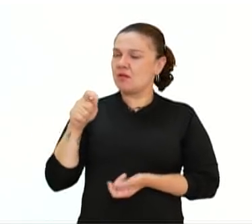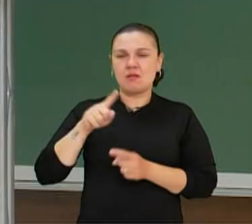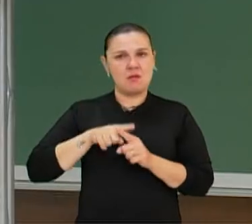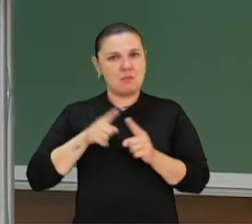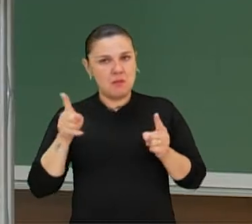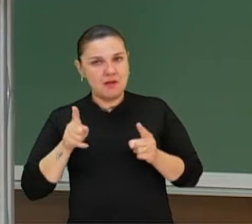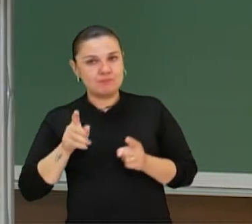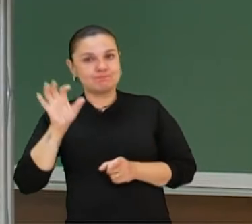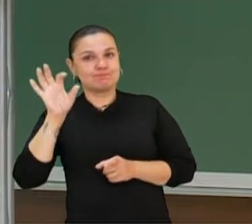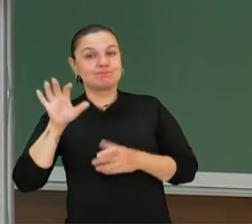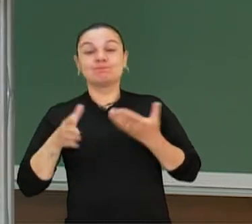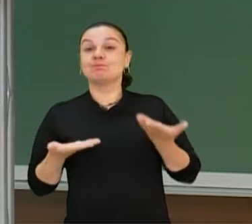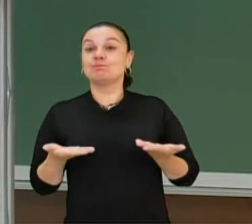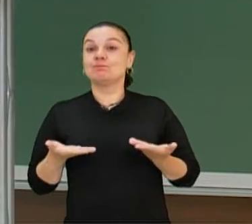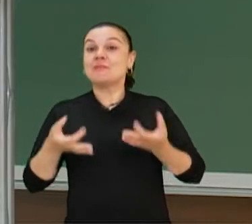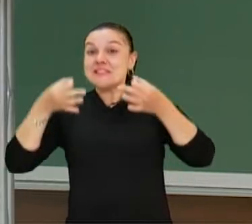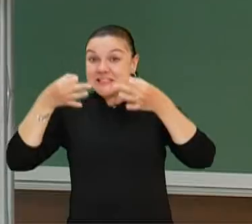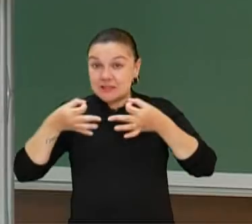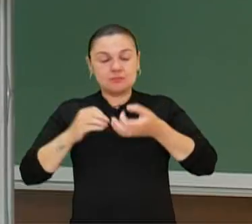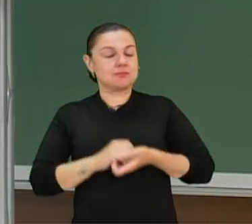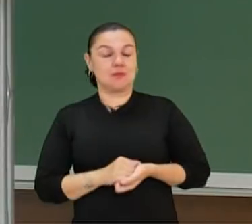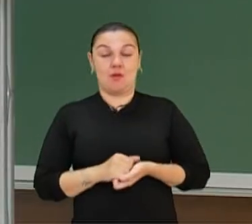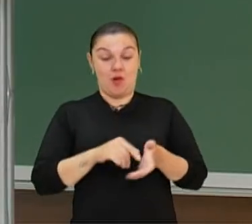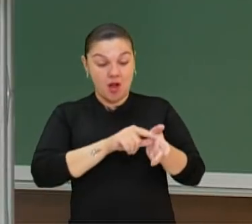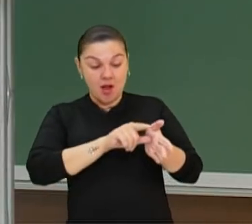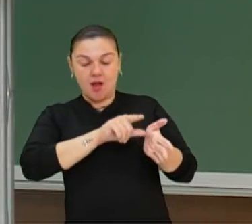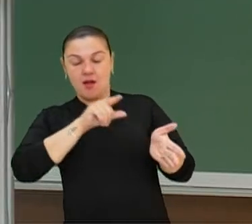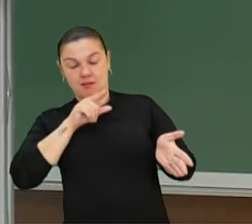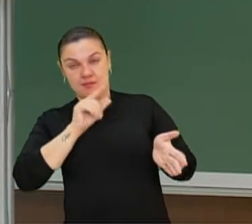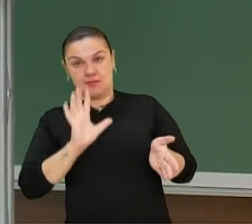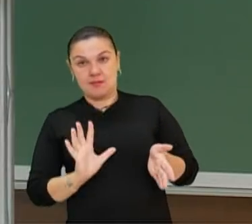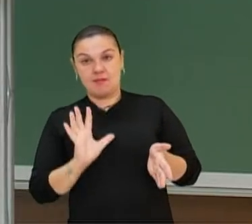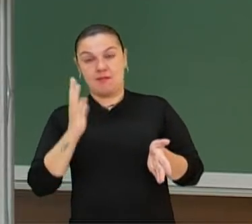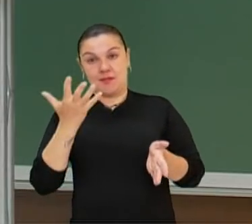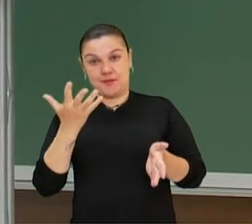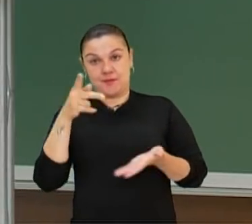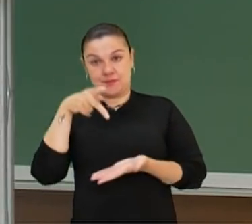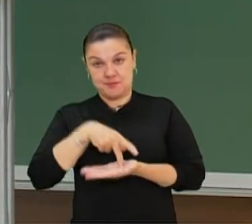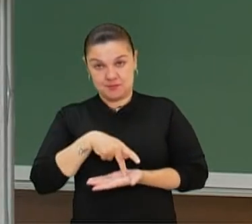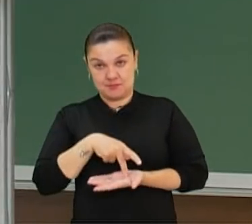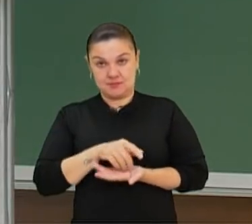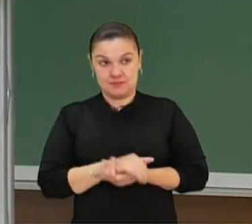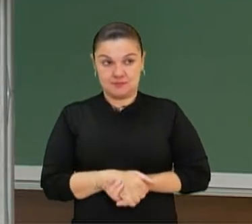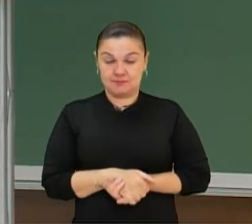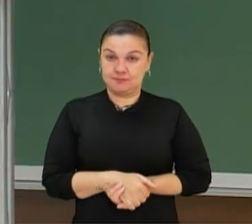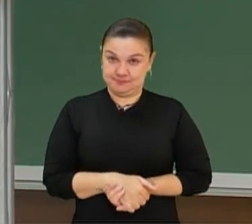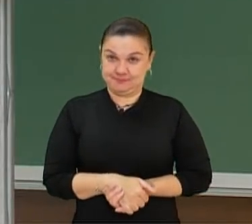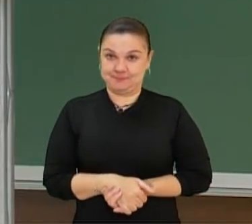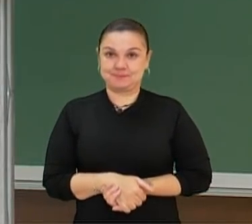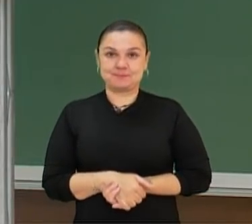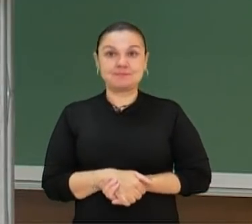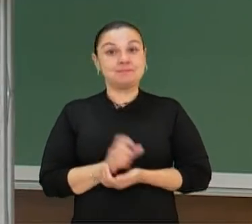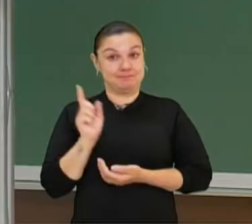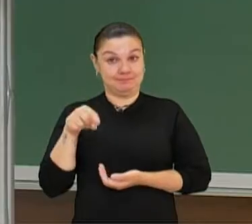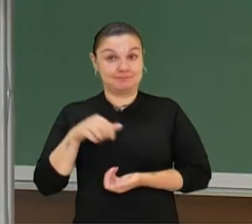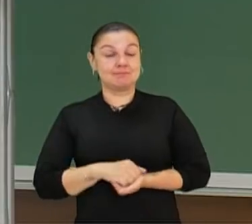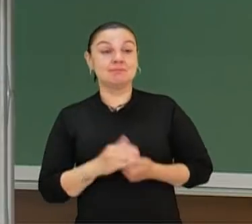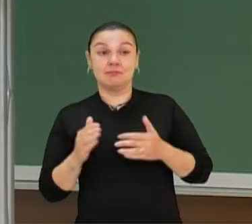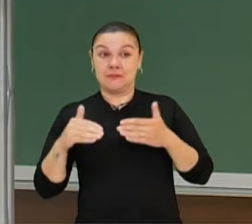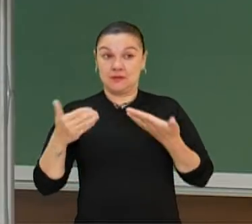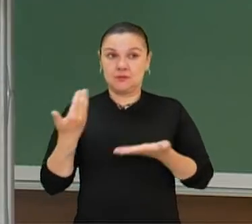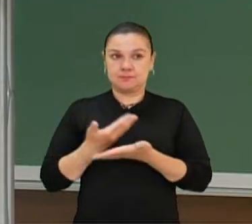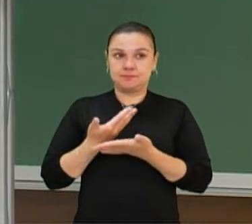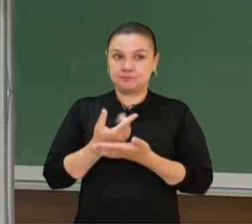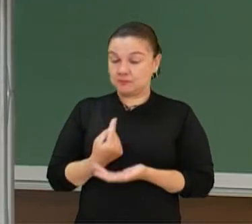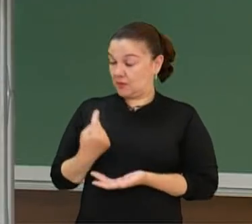eu não sei exatamente o que vai acontecer antes de algo ocorrer, né? Então,